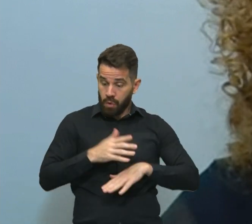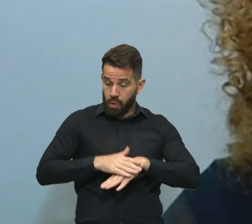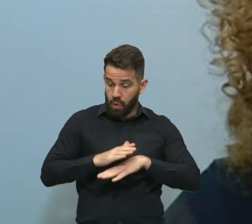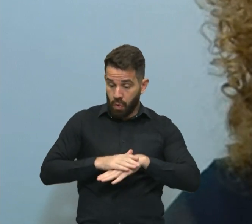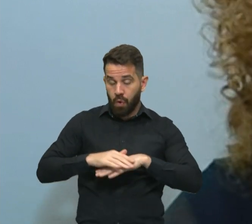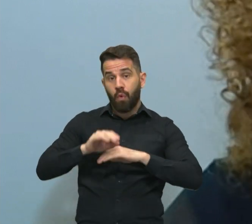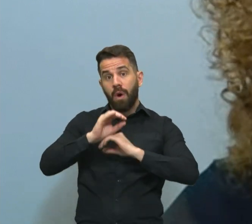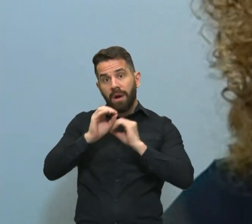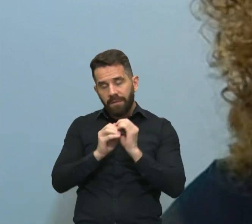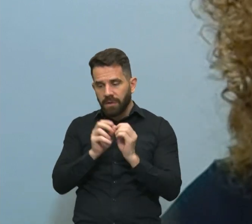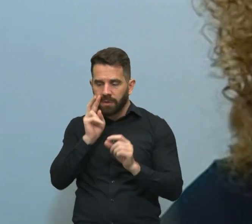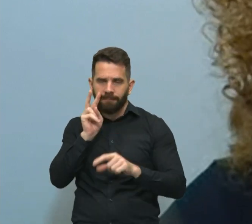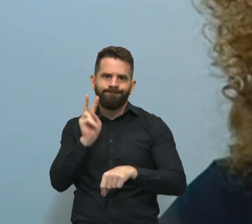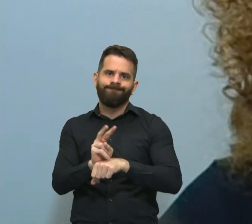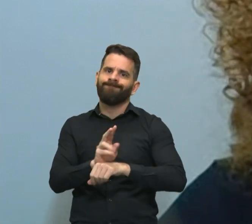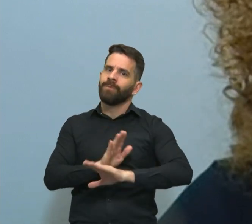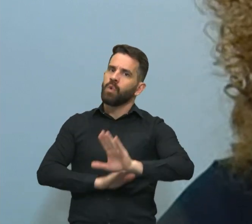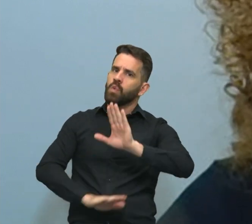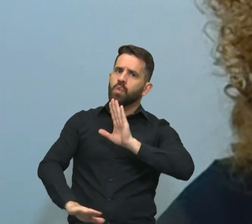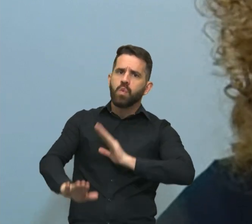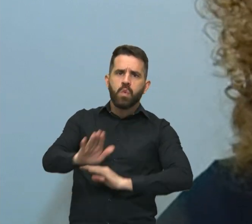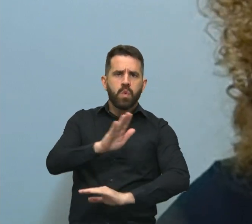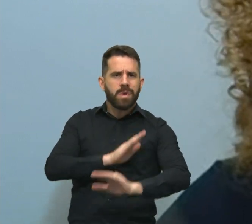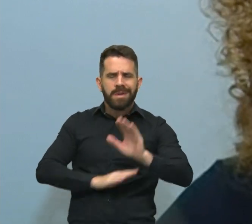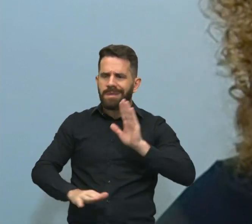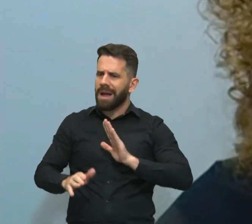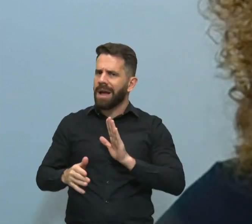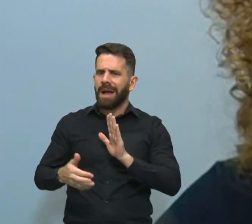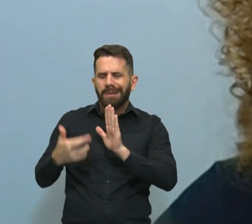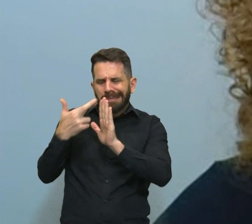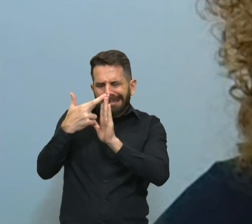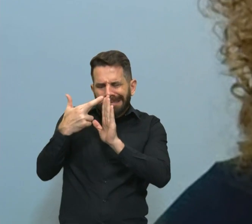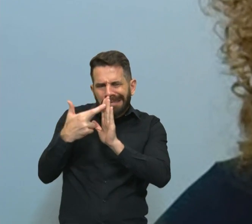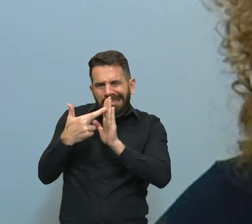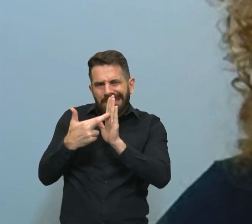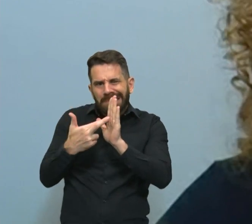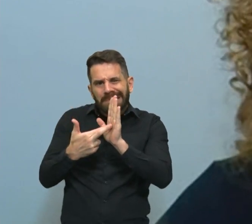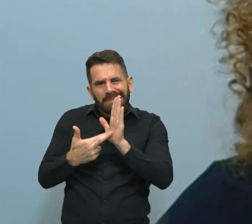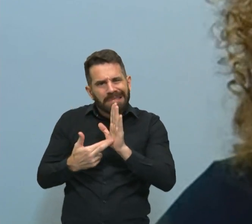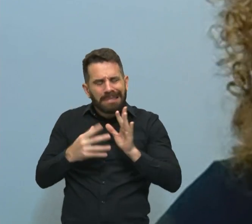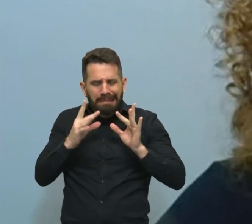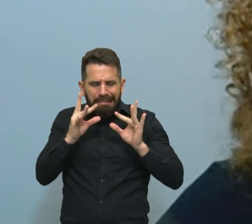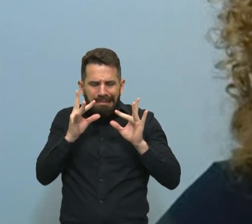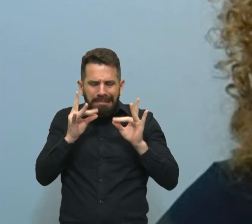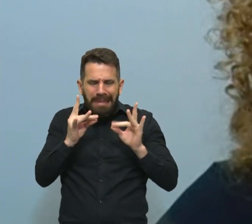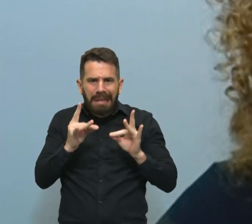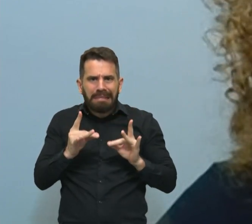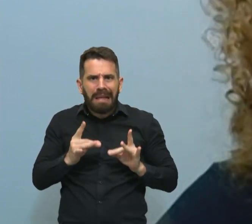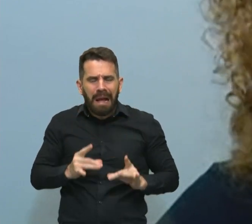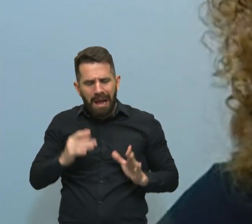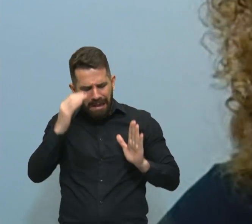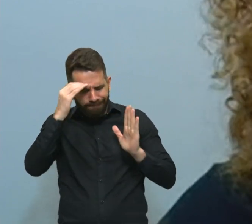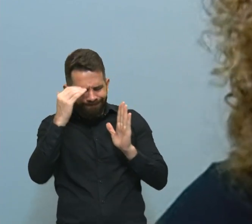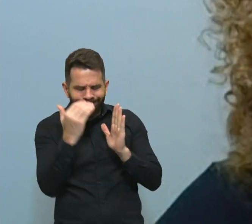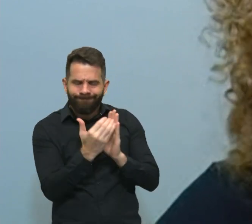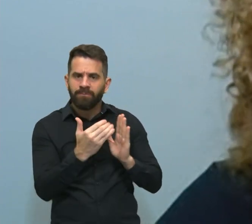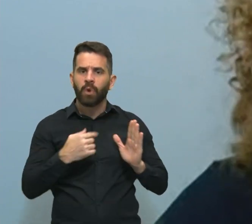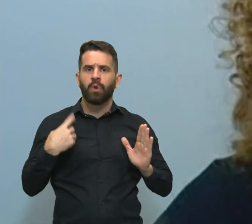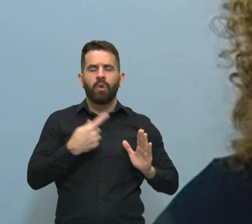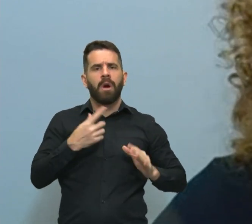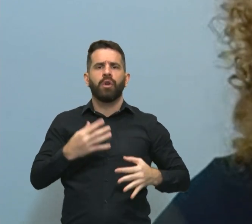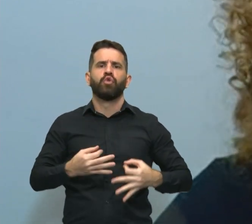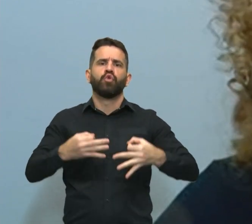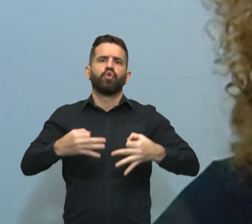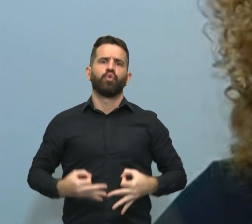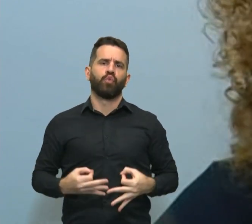da matrícula, né? De toda essa avaliação que é feita pelas diferentes comissões, é para que a gente seja o mais justo possível. E é